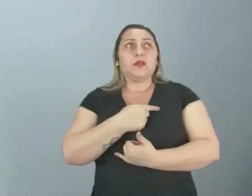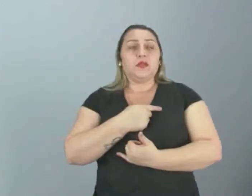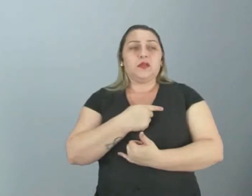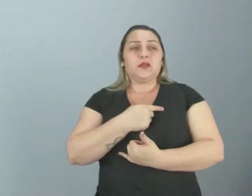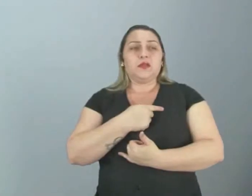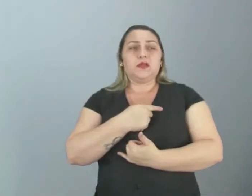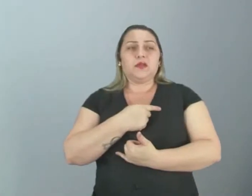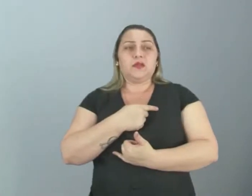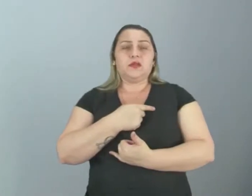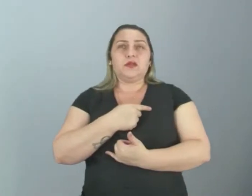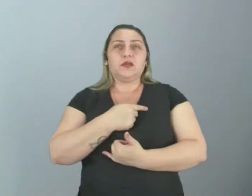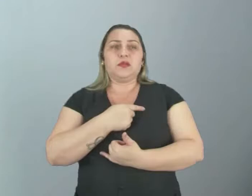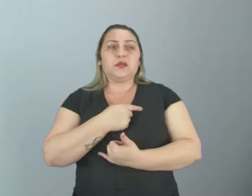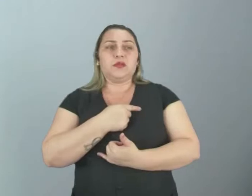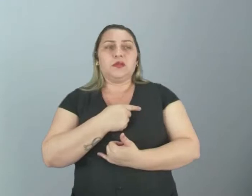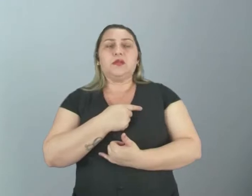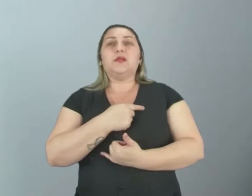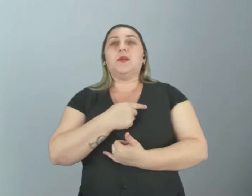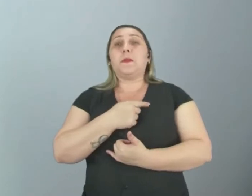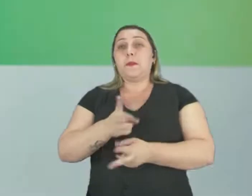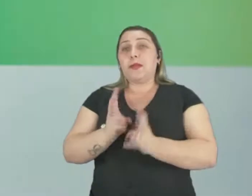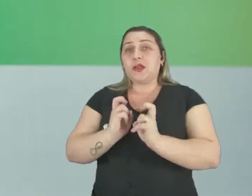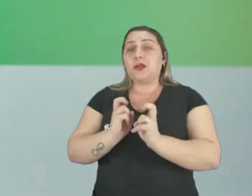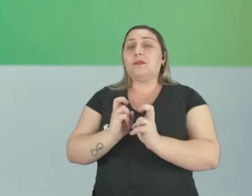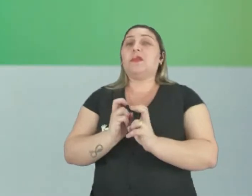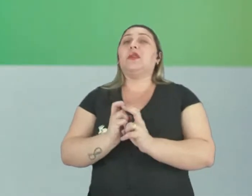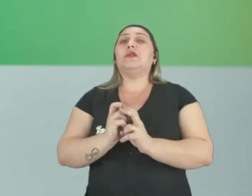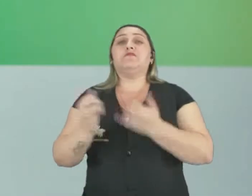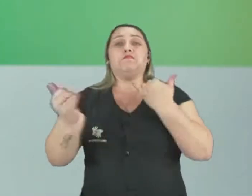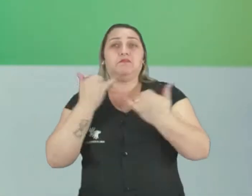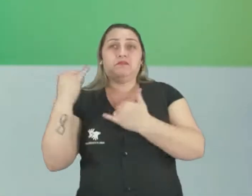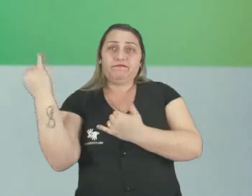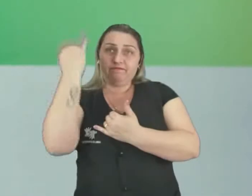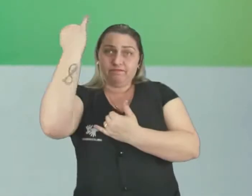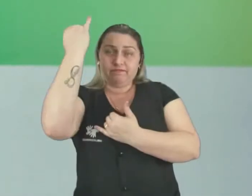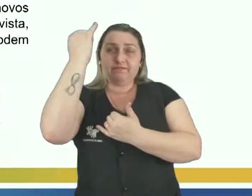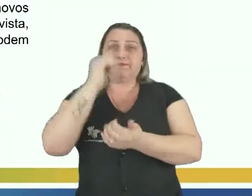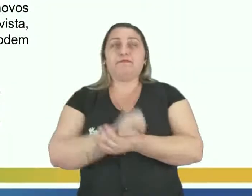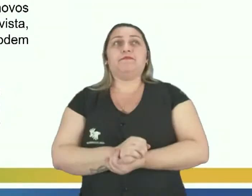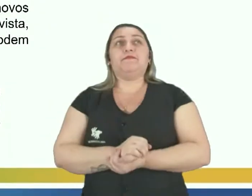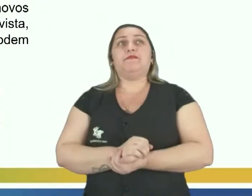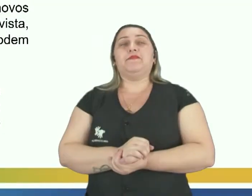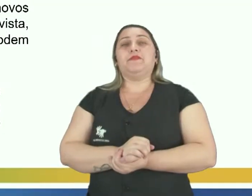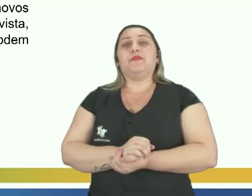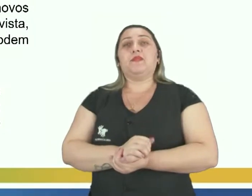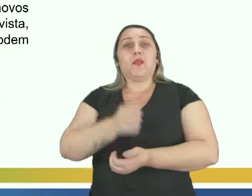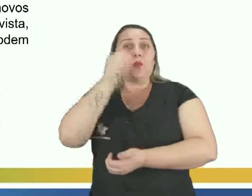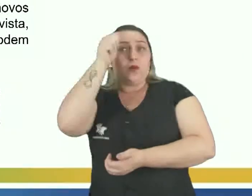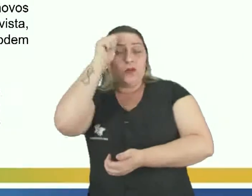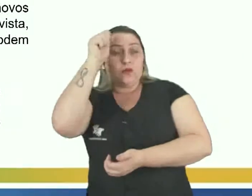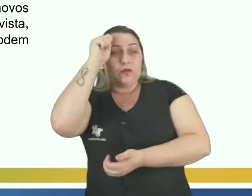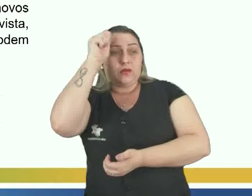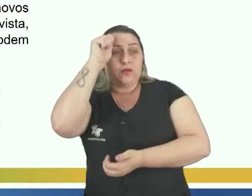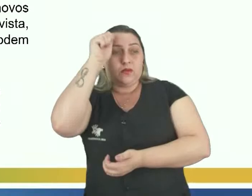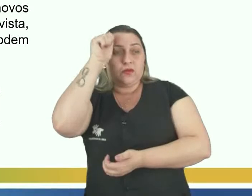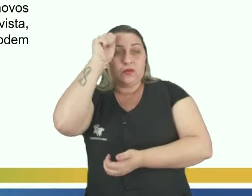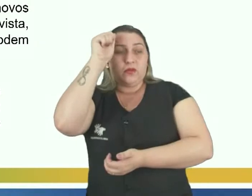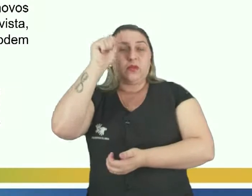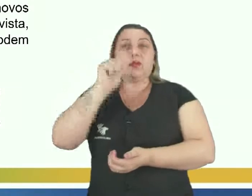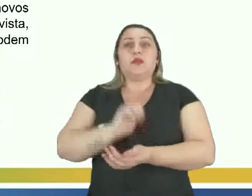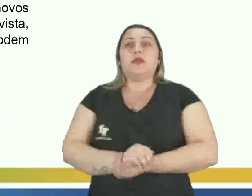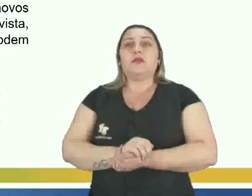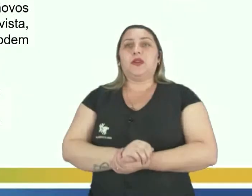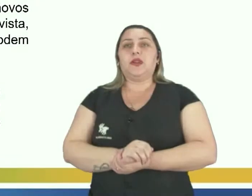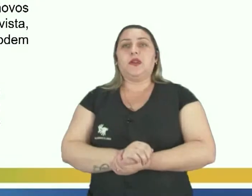entrevistado. Como vocês podem perceber, que ele dá informações importantes como sobre o autor, sobre os personagens que